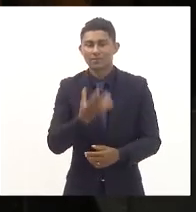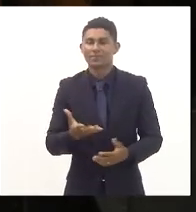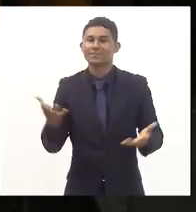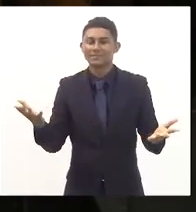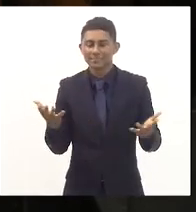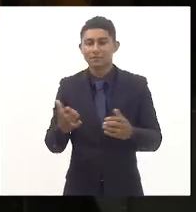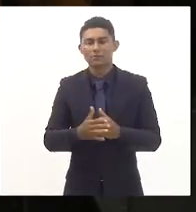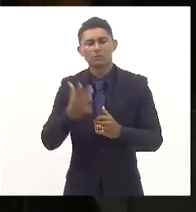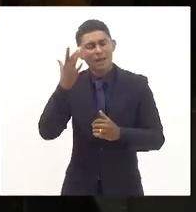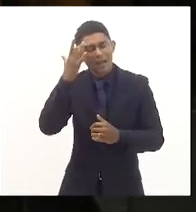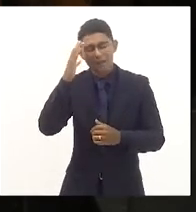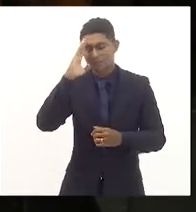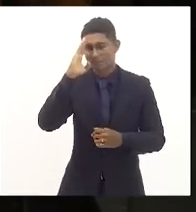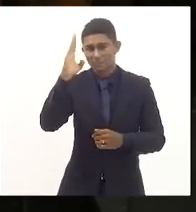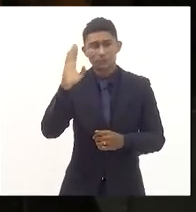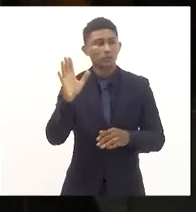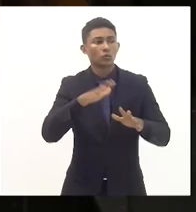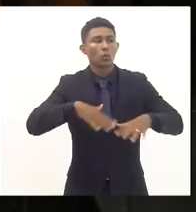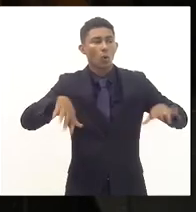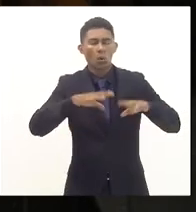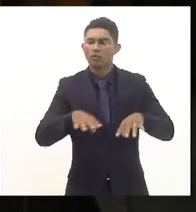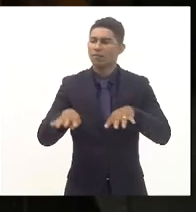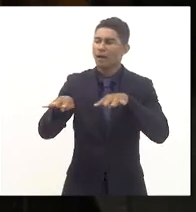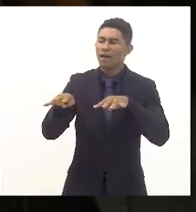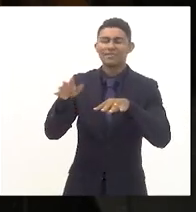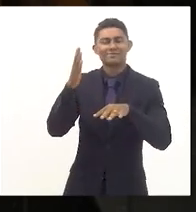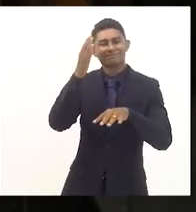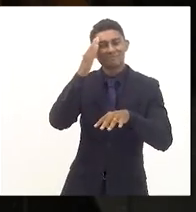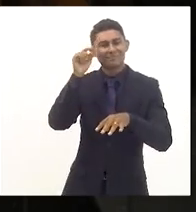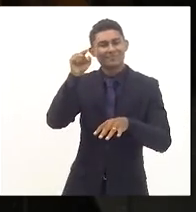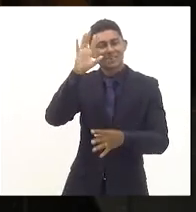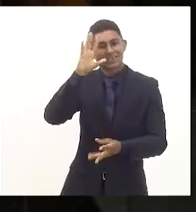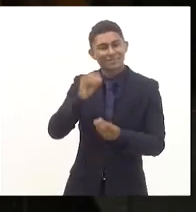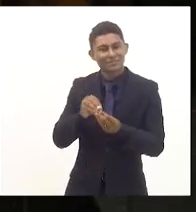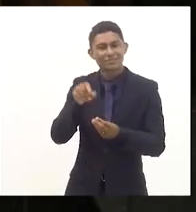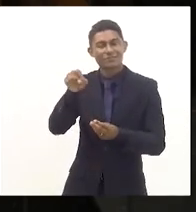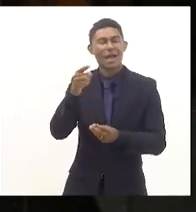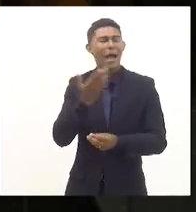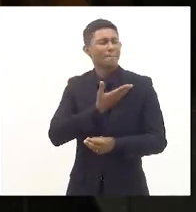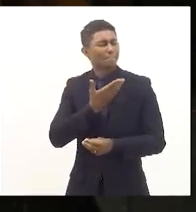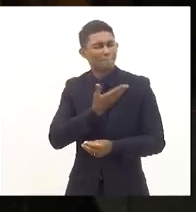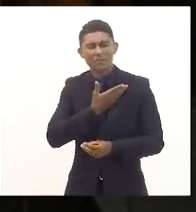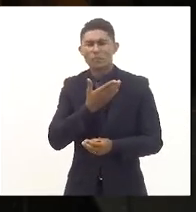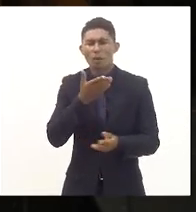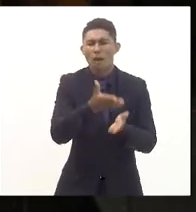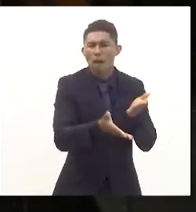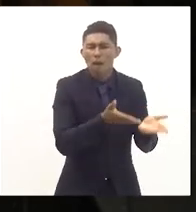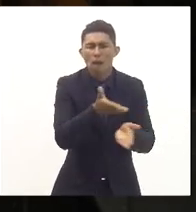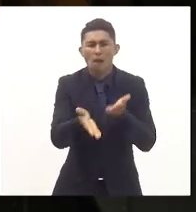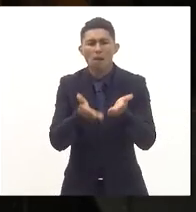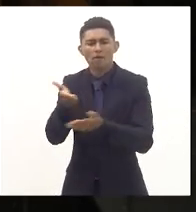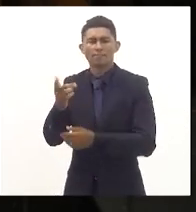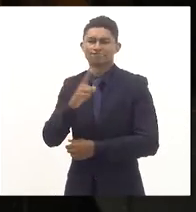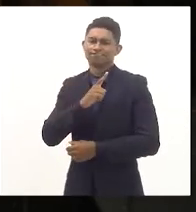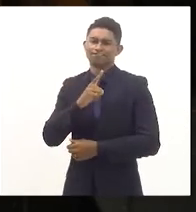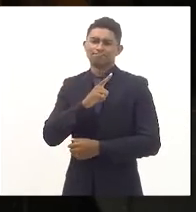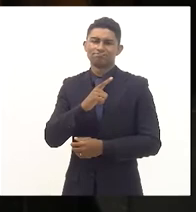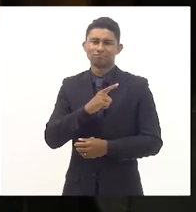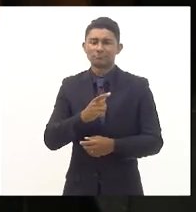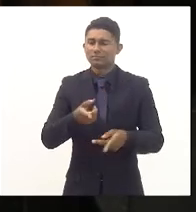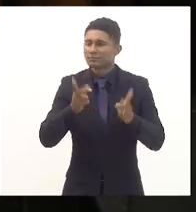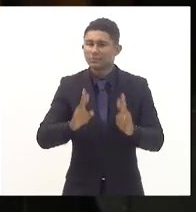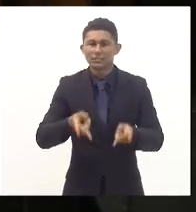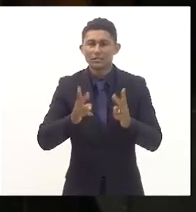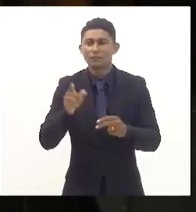característica que todos vem no Senhor essa amizade essa prestatividade essa forma sempre